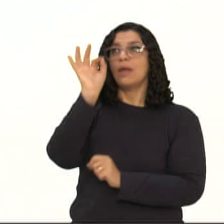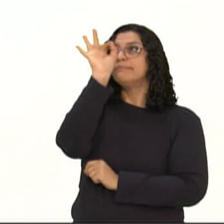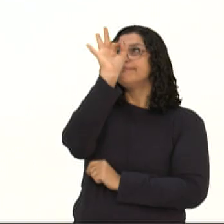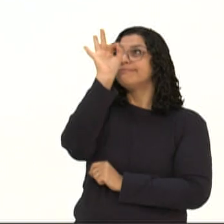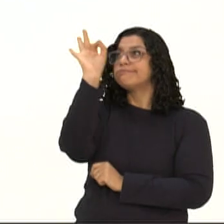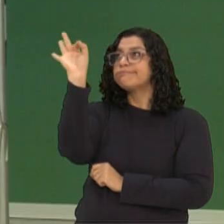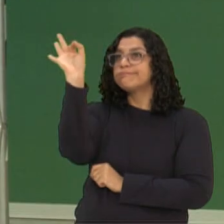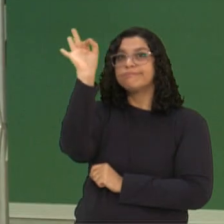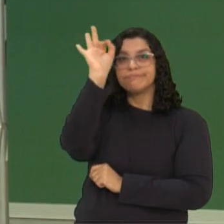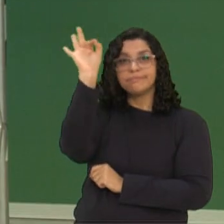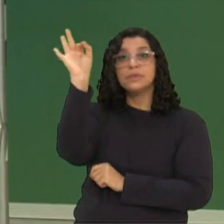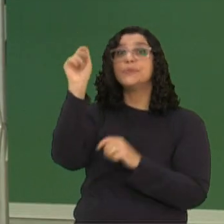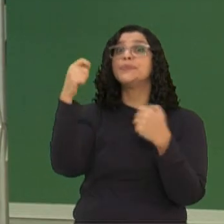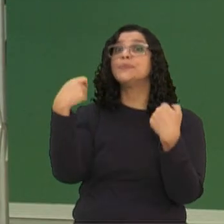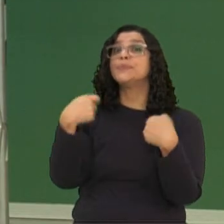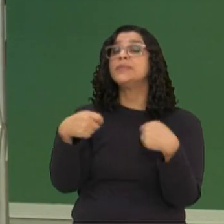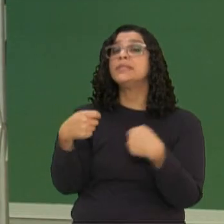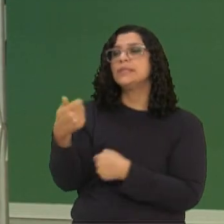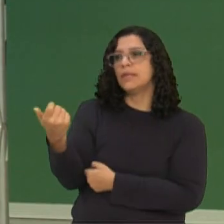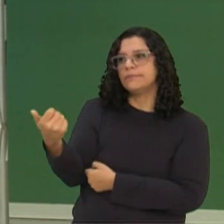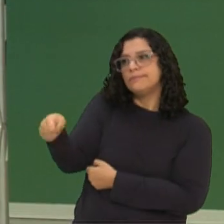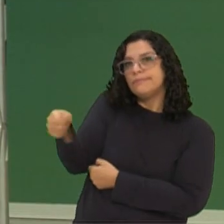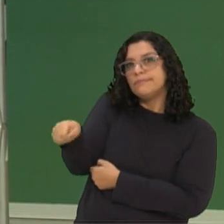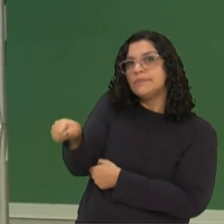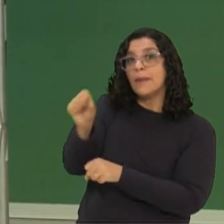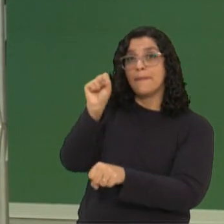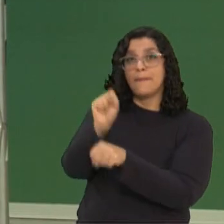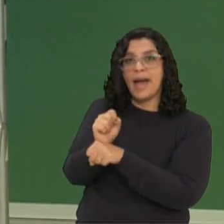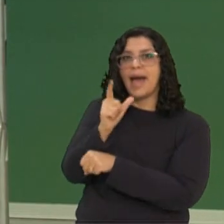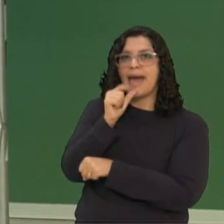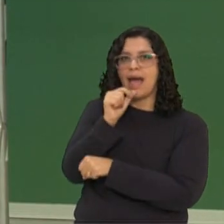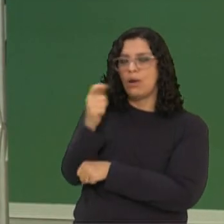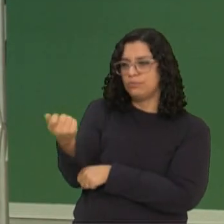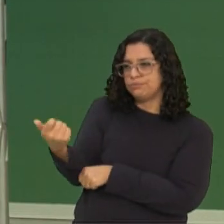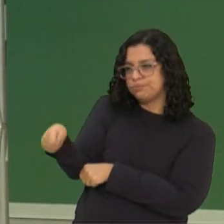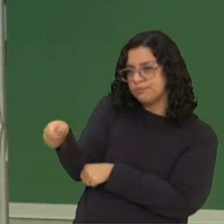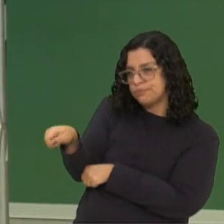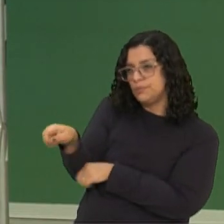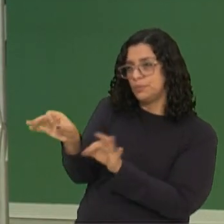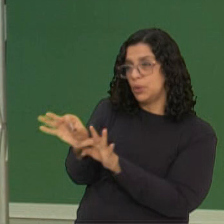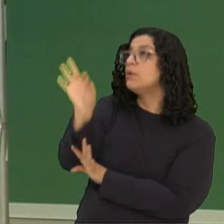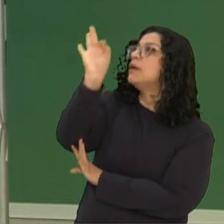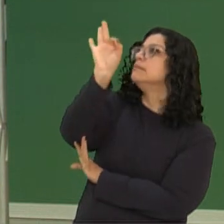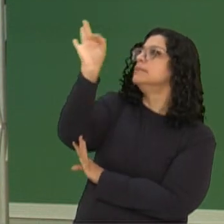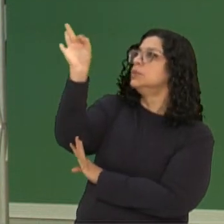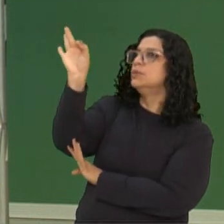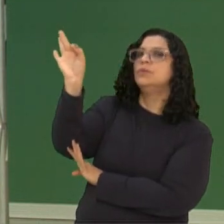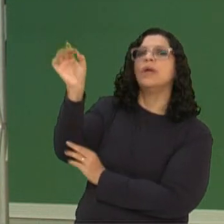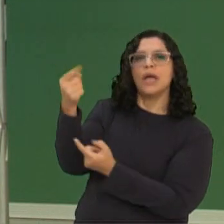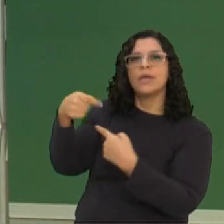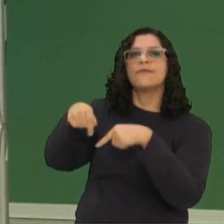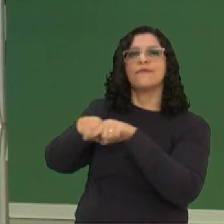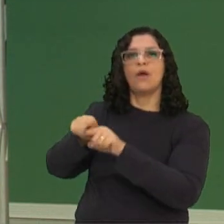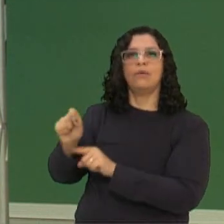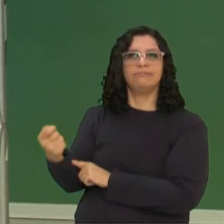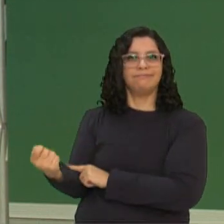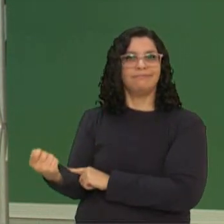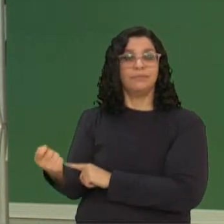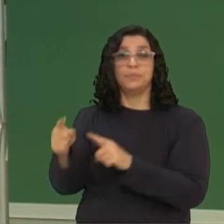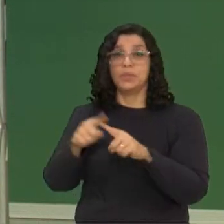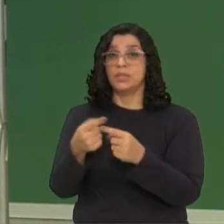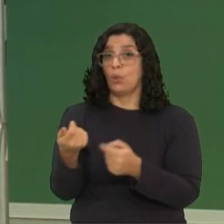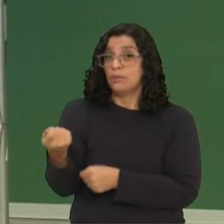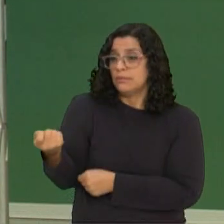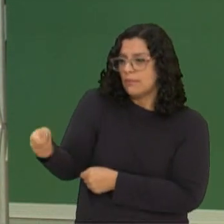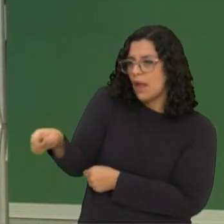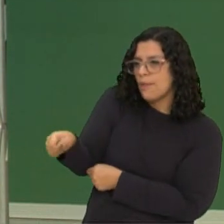cima no termostato, lá você tem que desligar o fluxo de água, porque o diafragma está ligado ali. Quando você